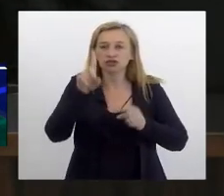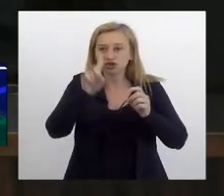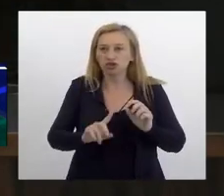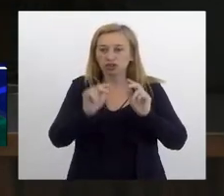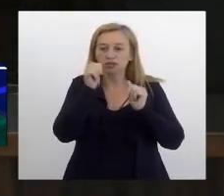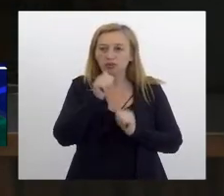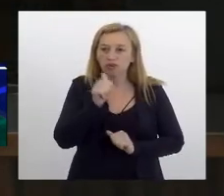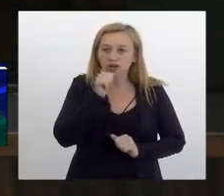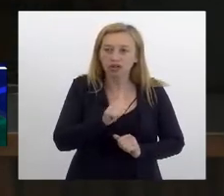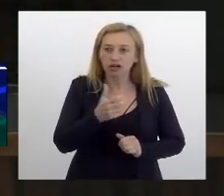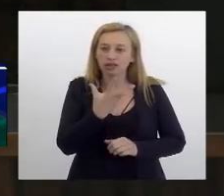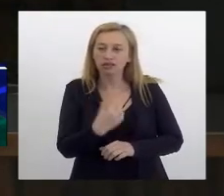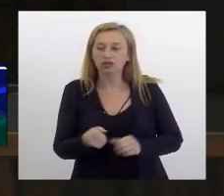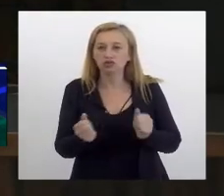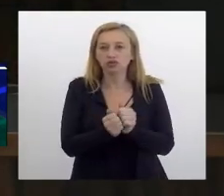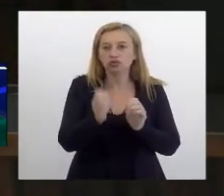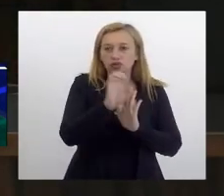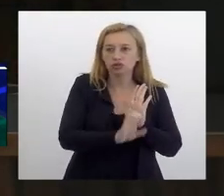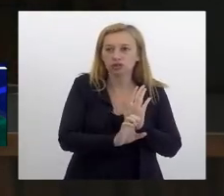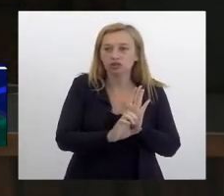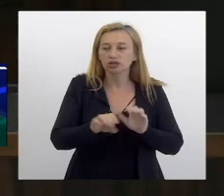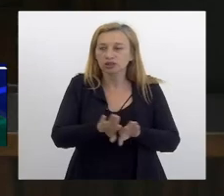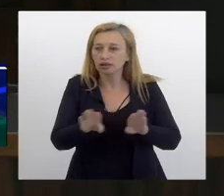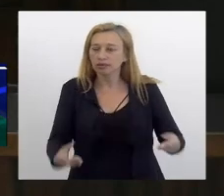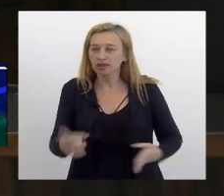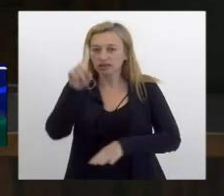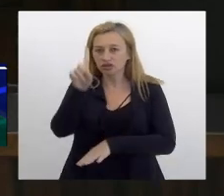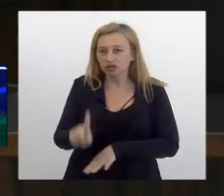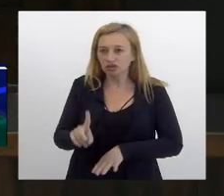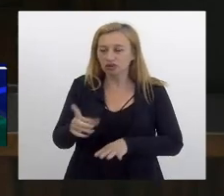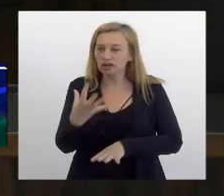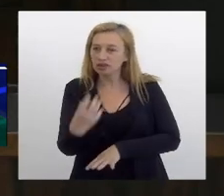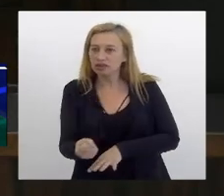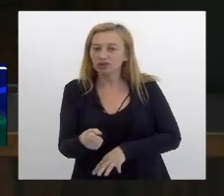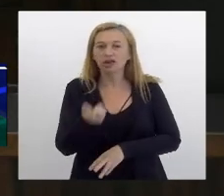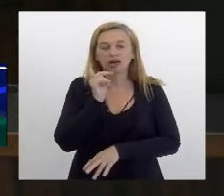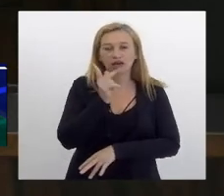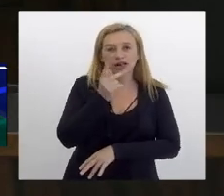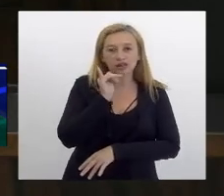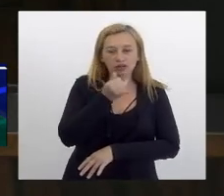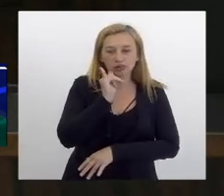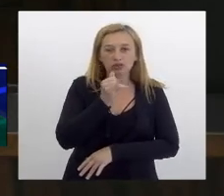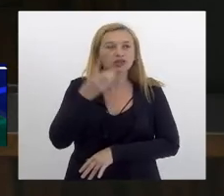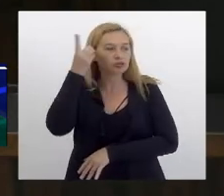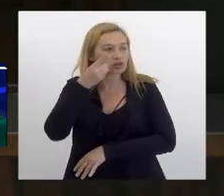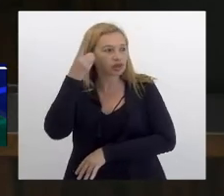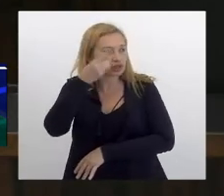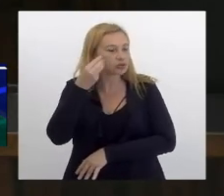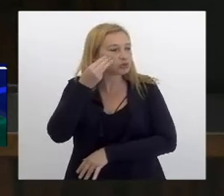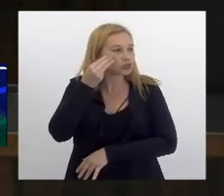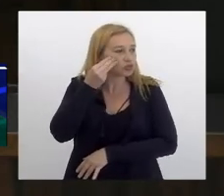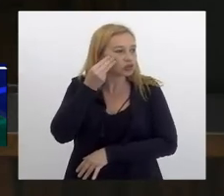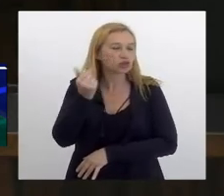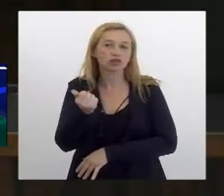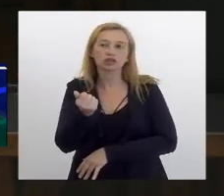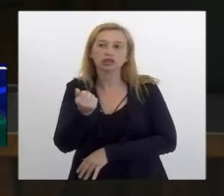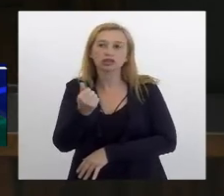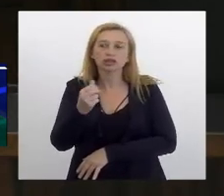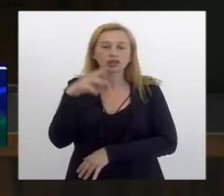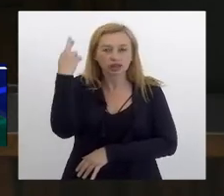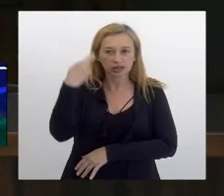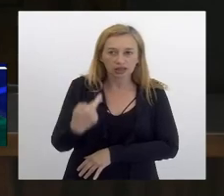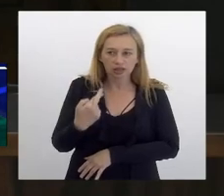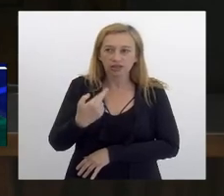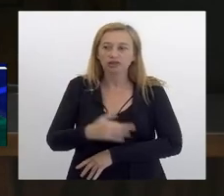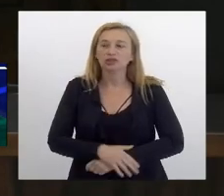favorável, com emendas, e da mesa diretora, favorável. Relatores, deputadas Mônica Francisco, deputada Renata